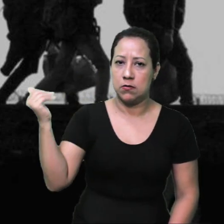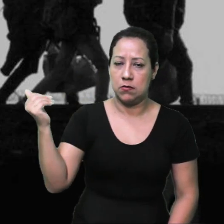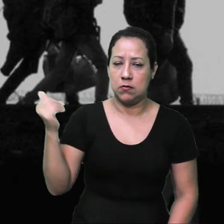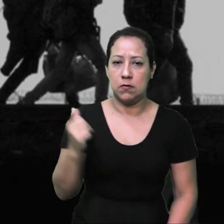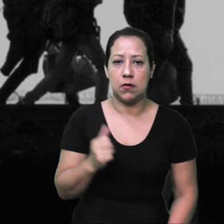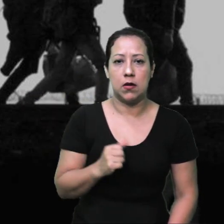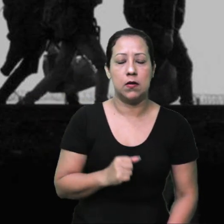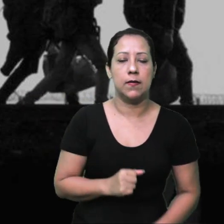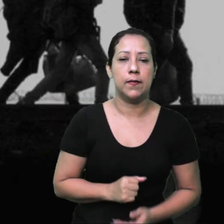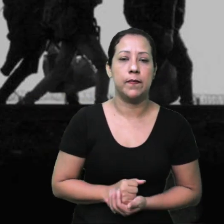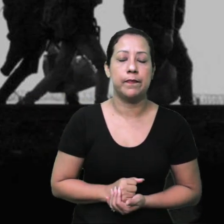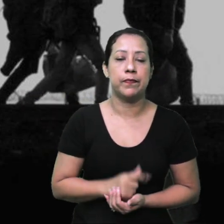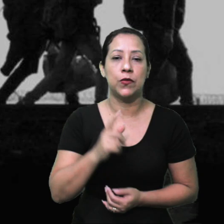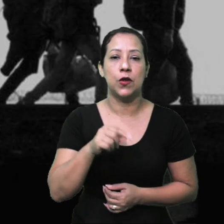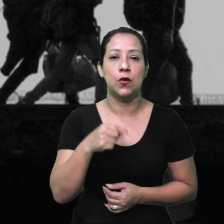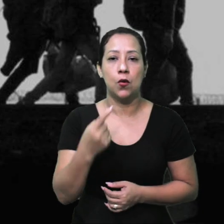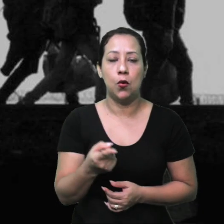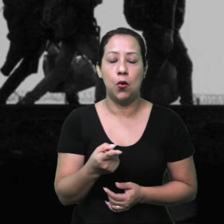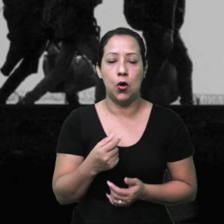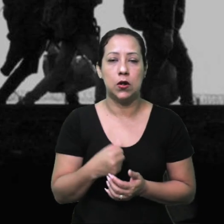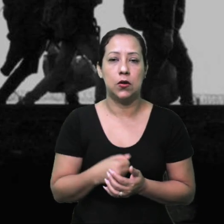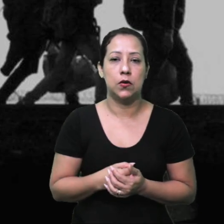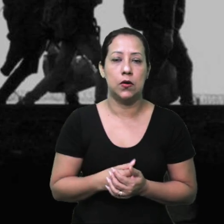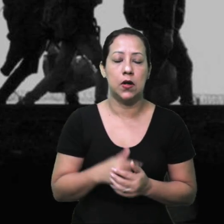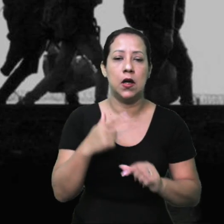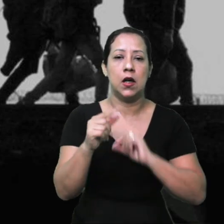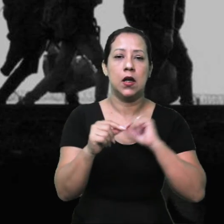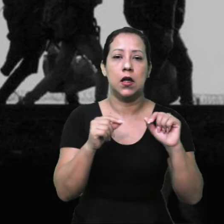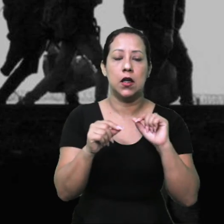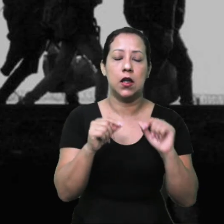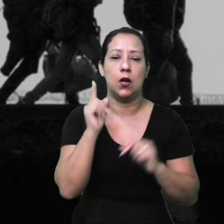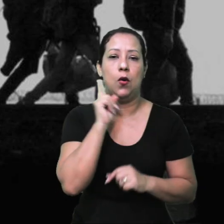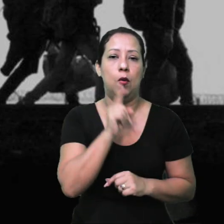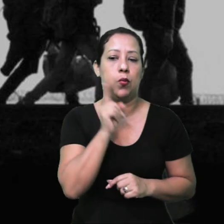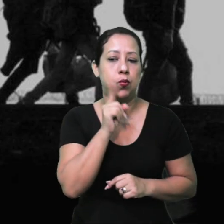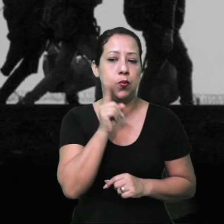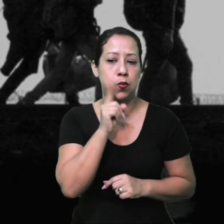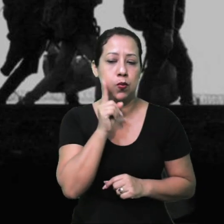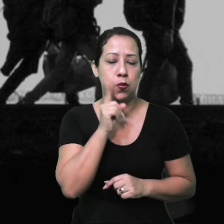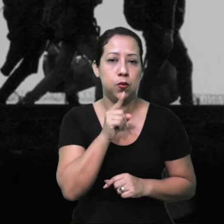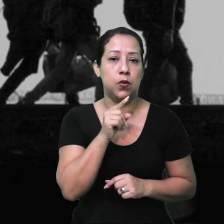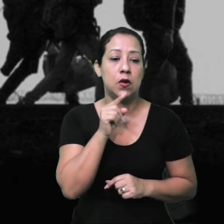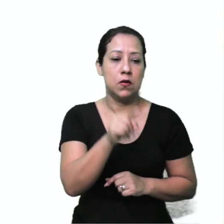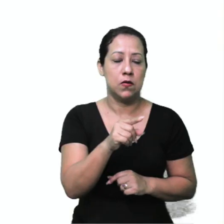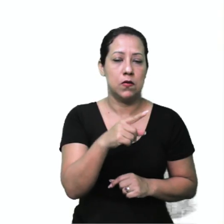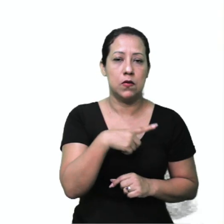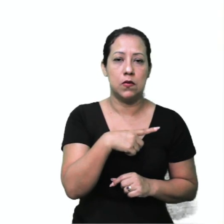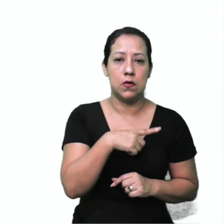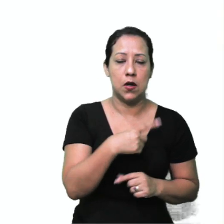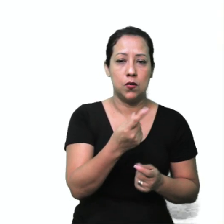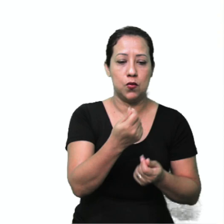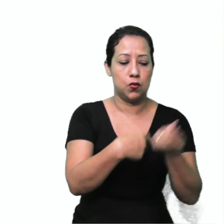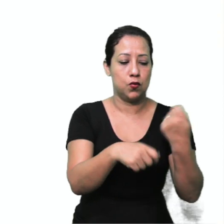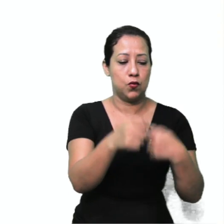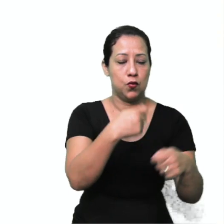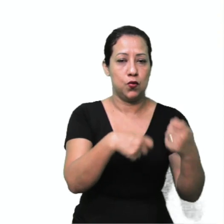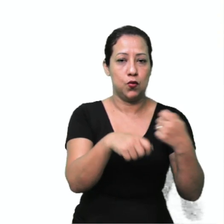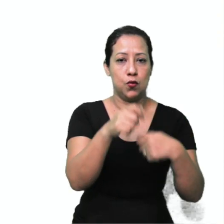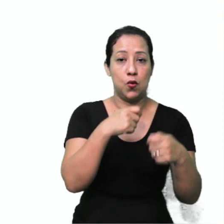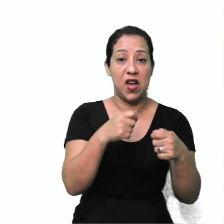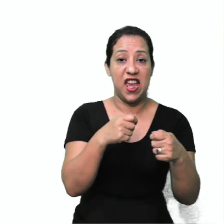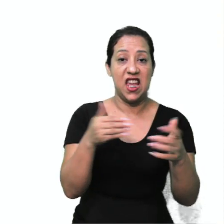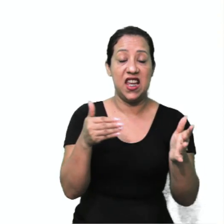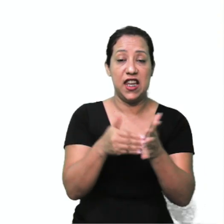Tá? Outro detalhe que tem é que os Estados Unidos praticam um embargo econômico contra Cuba. O que é que